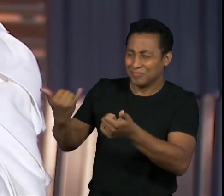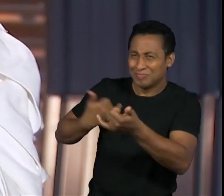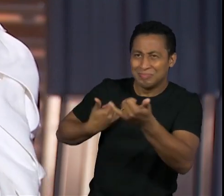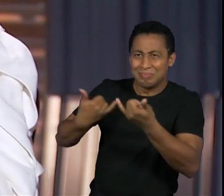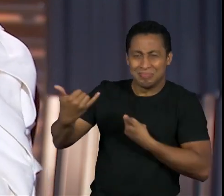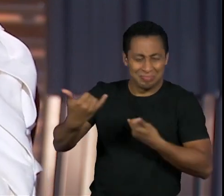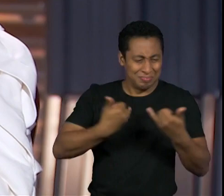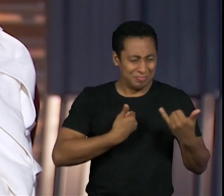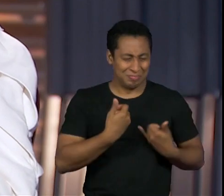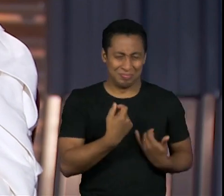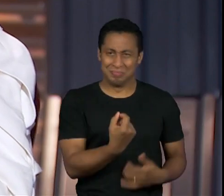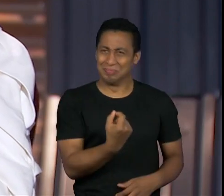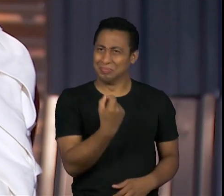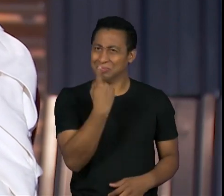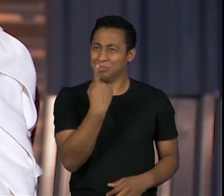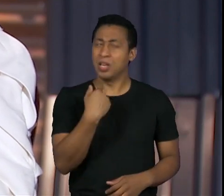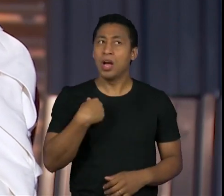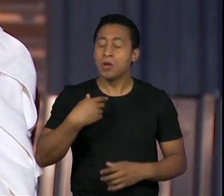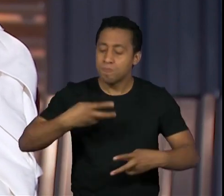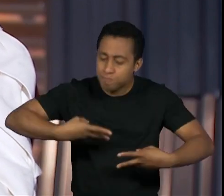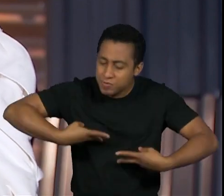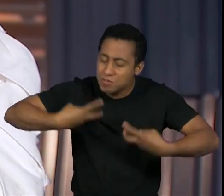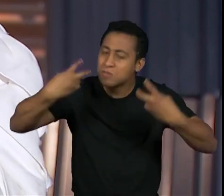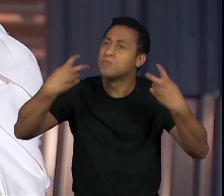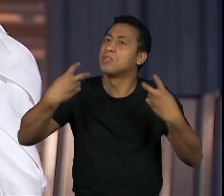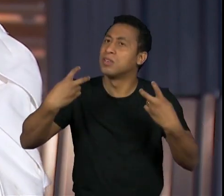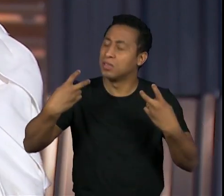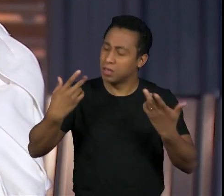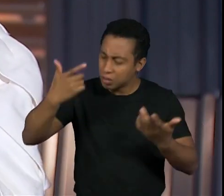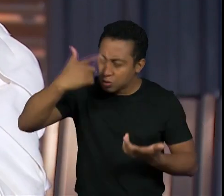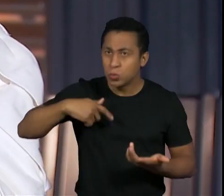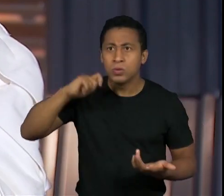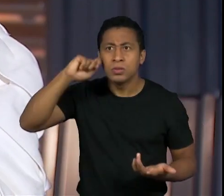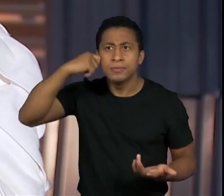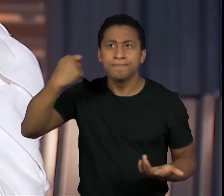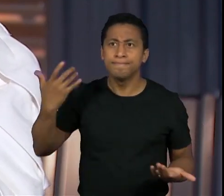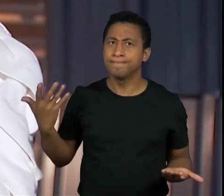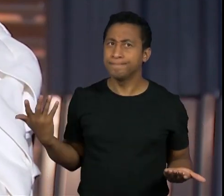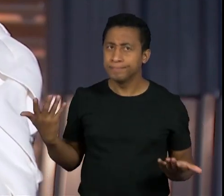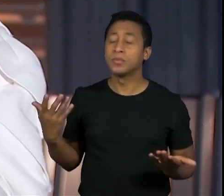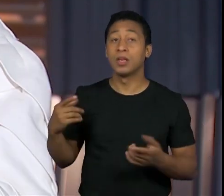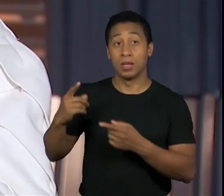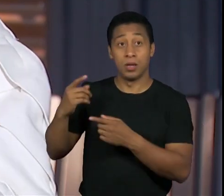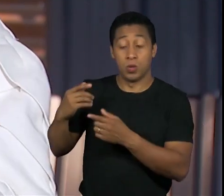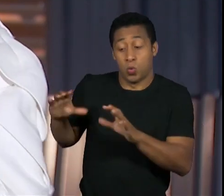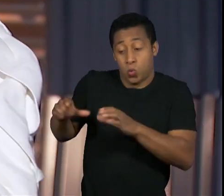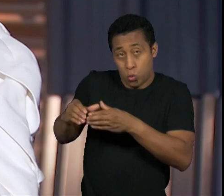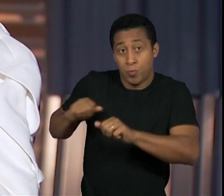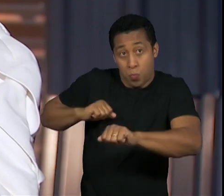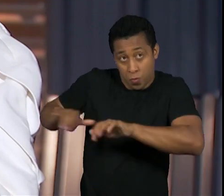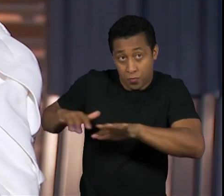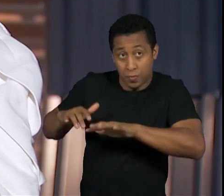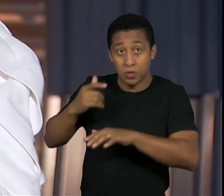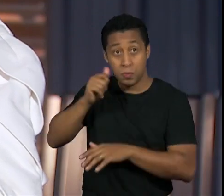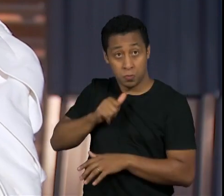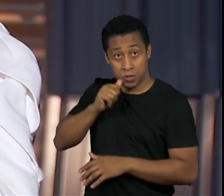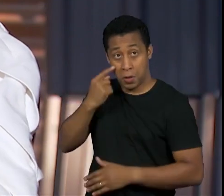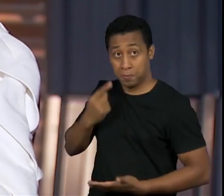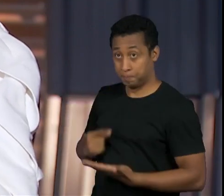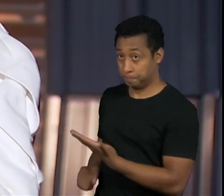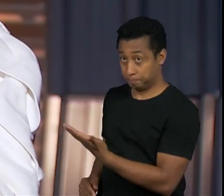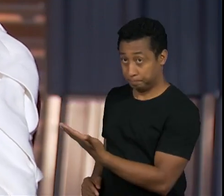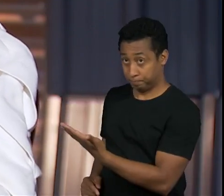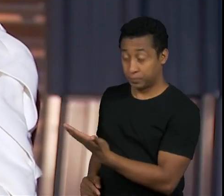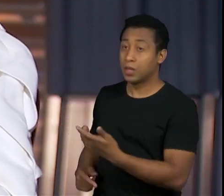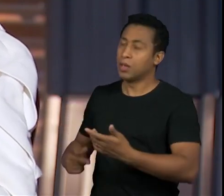pego um termo do movimento transfeminista, se eu tenho passabilidade mais próxima da branquidade, eu preciso